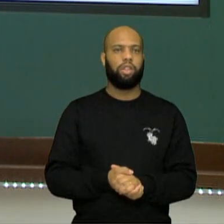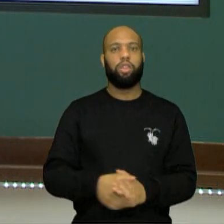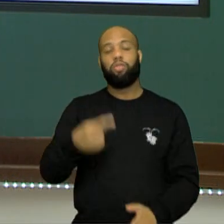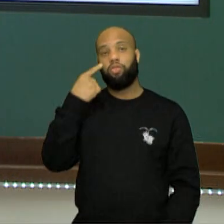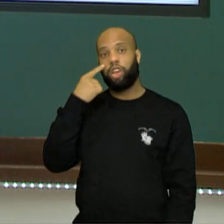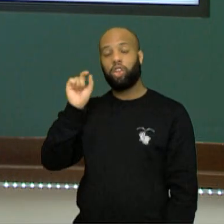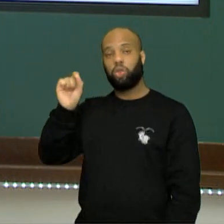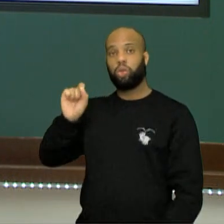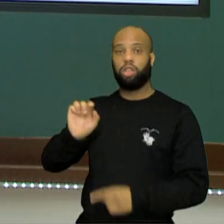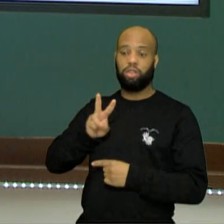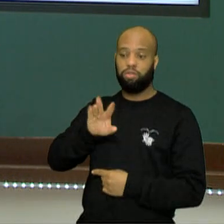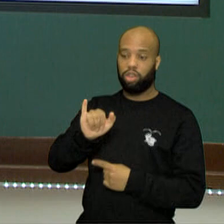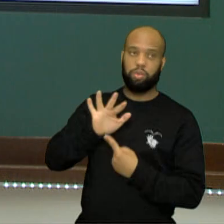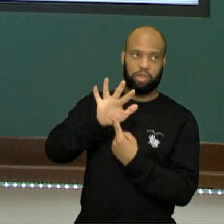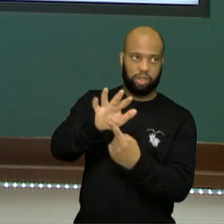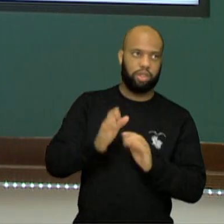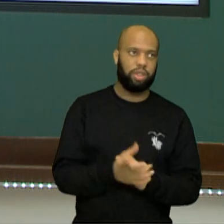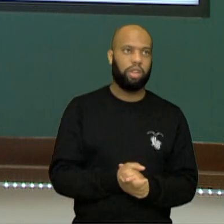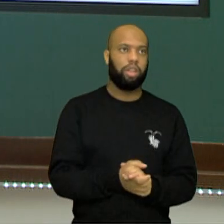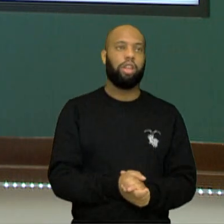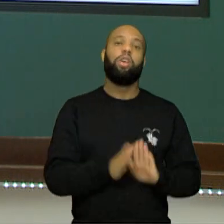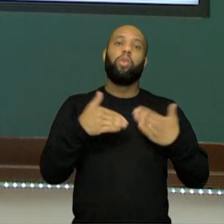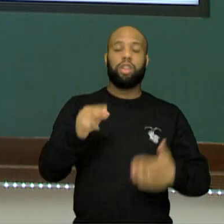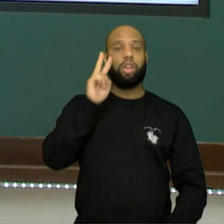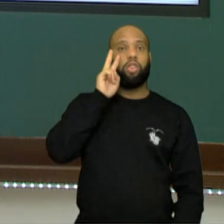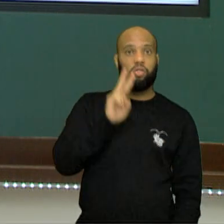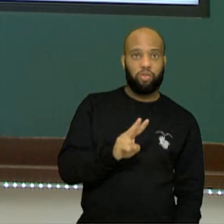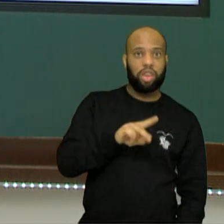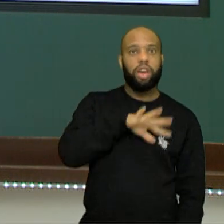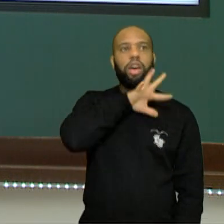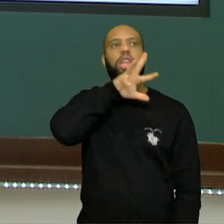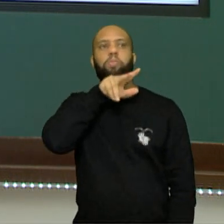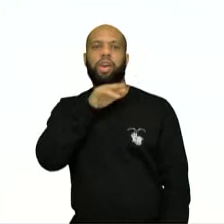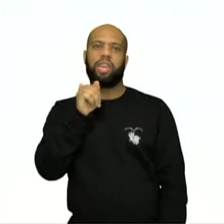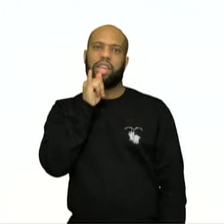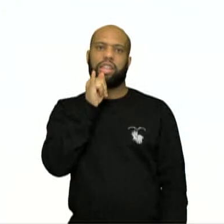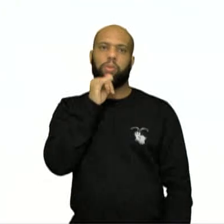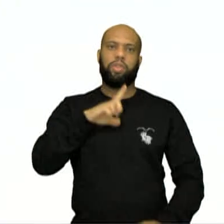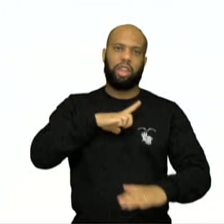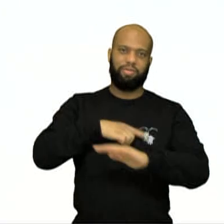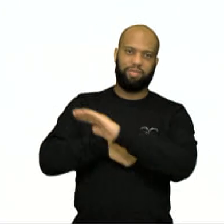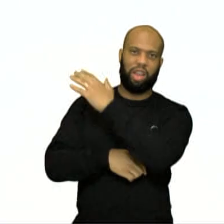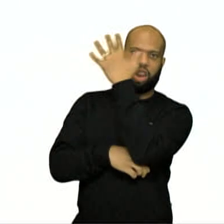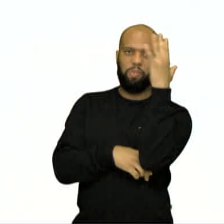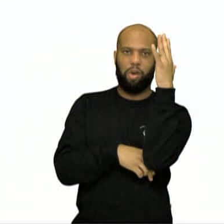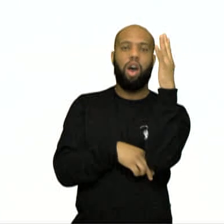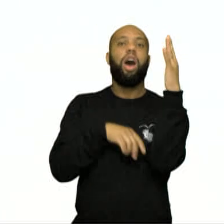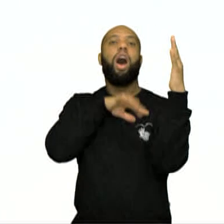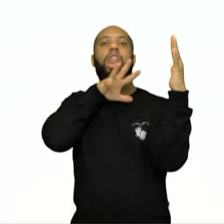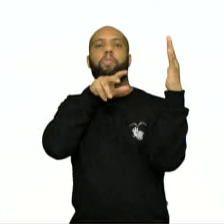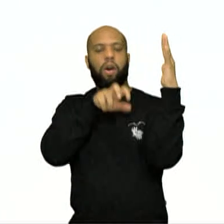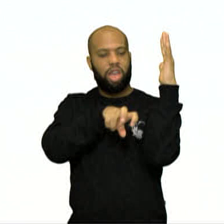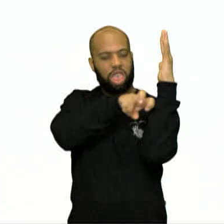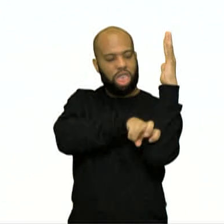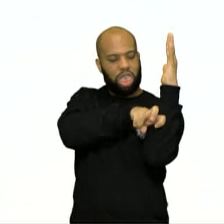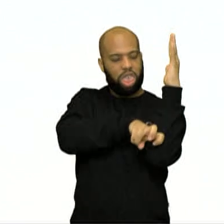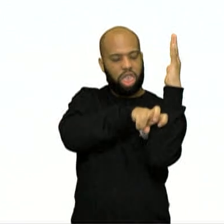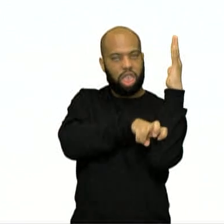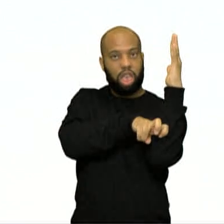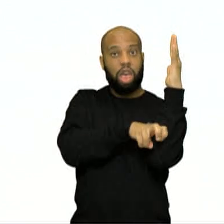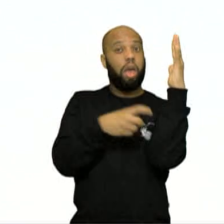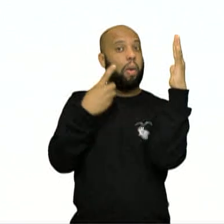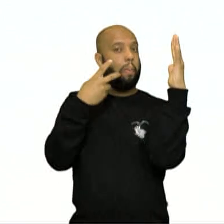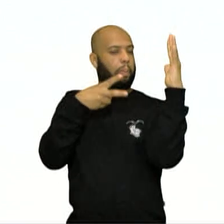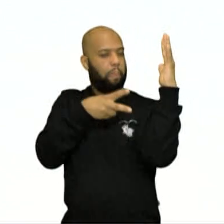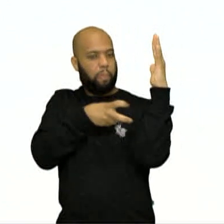olha o que eu trago aqui para vocês. Ao verem animais roçando em uma árvore, os índios descobriram o poder cicatrizante